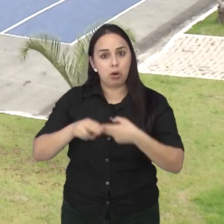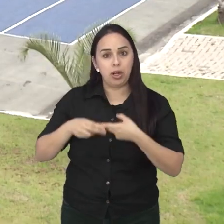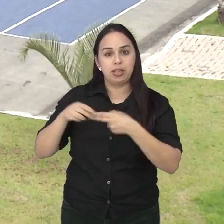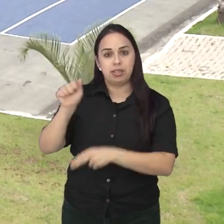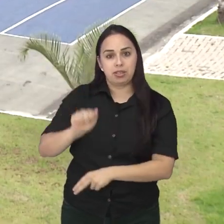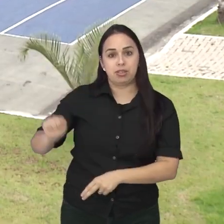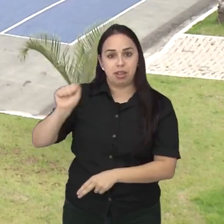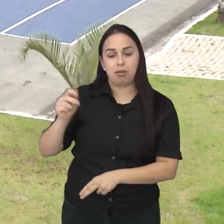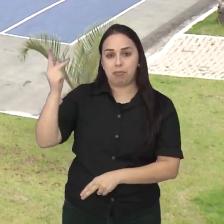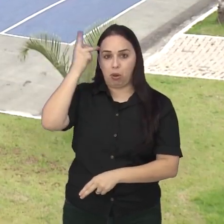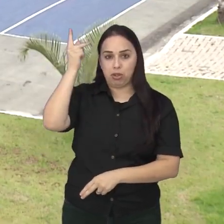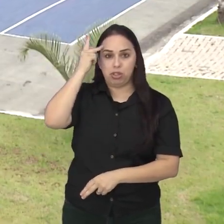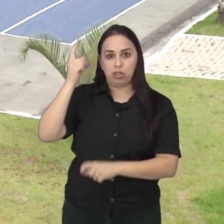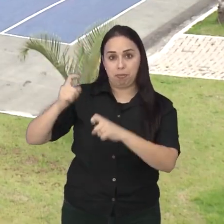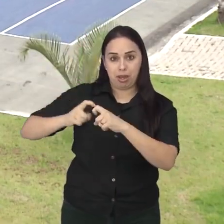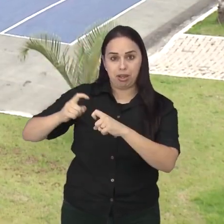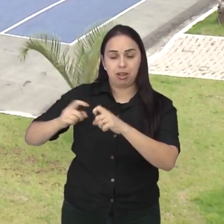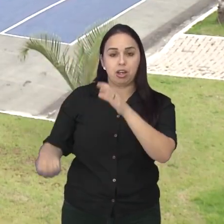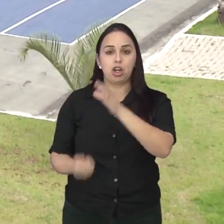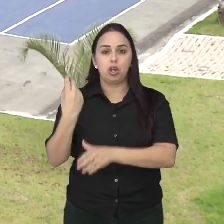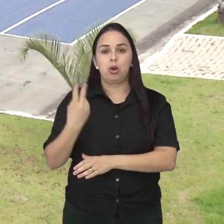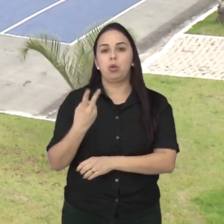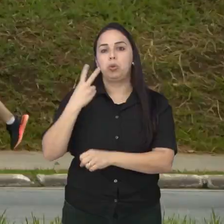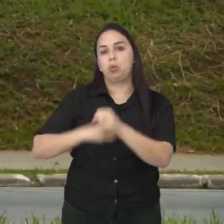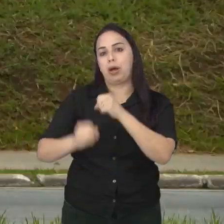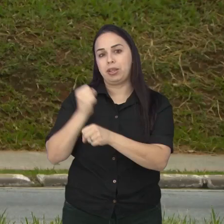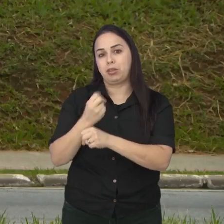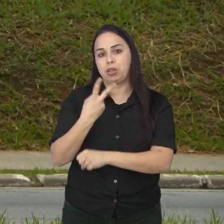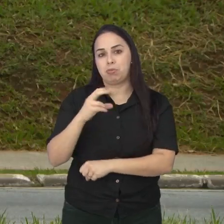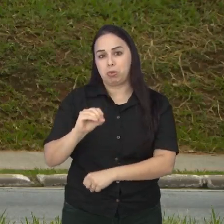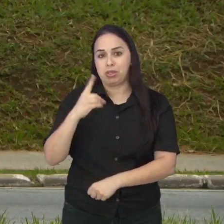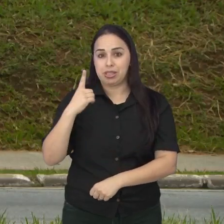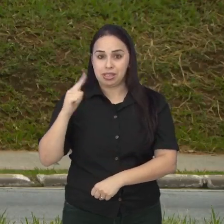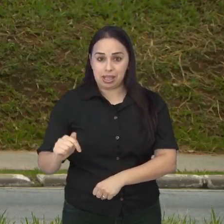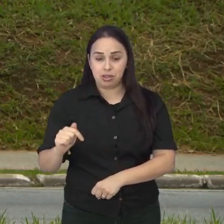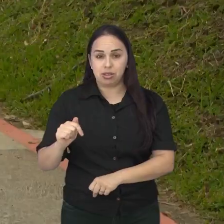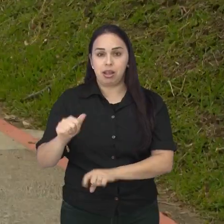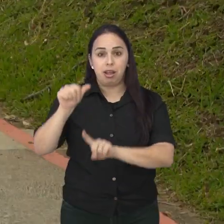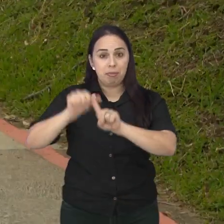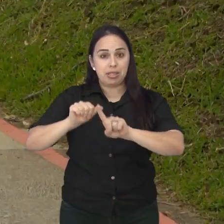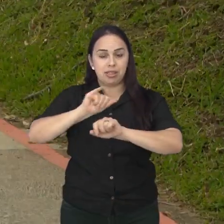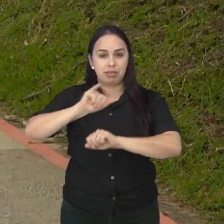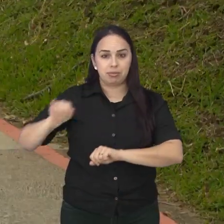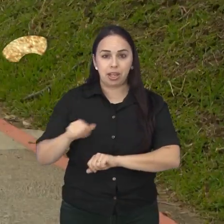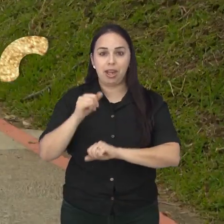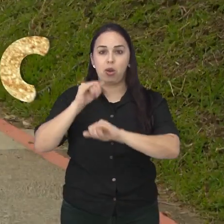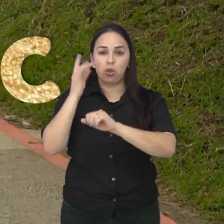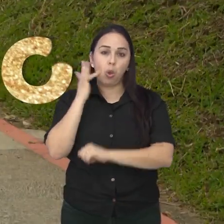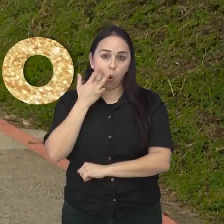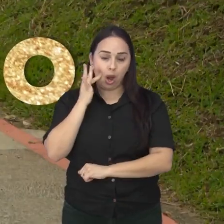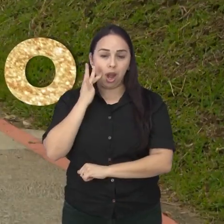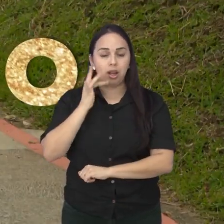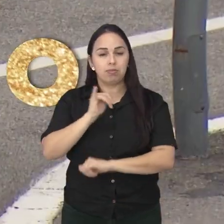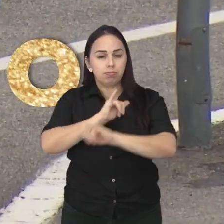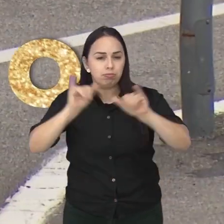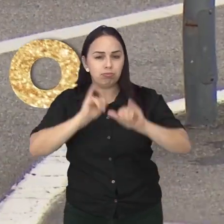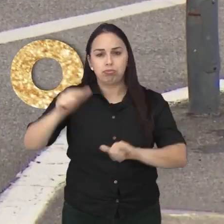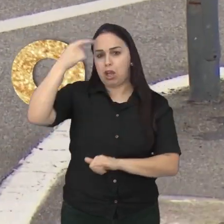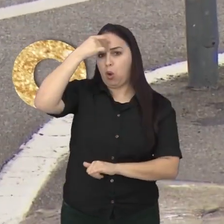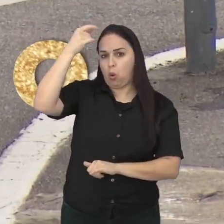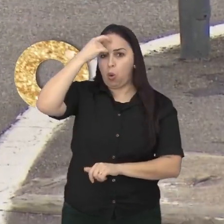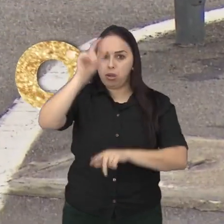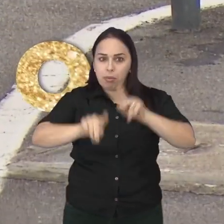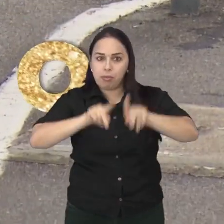Por isso, a Sociedade Paulista de Medicina Desportiva criou, em 2017, a campanha Janeiro Dourado, que